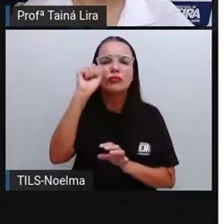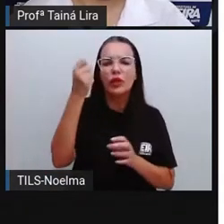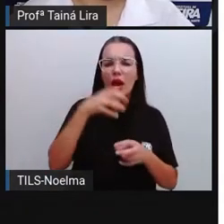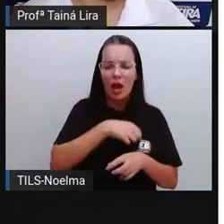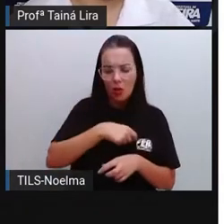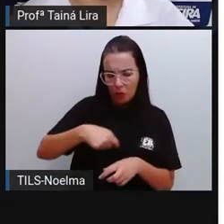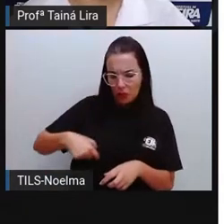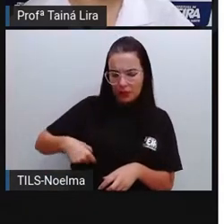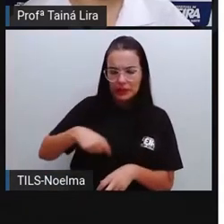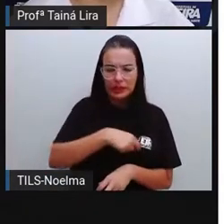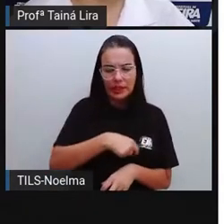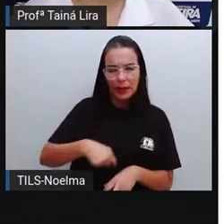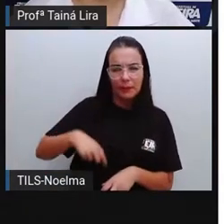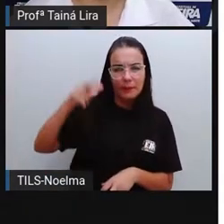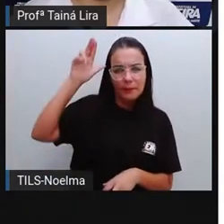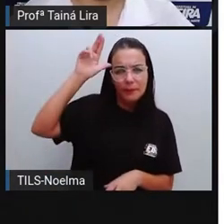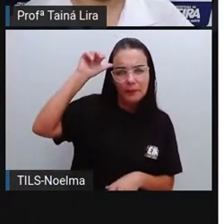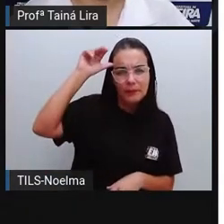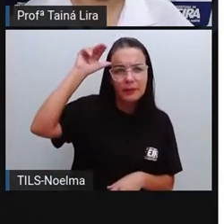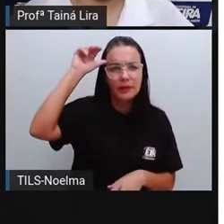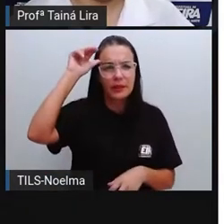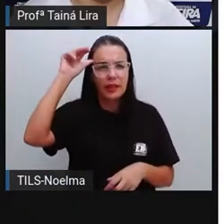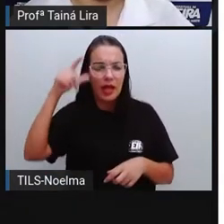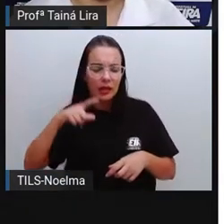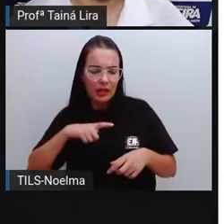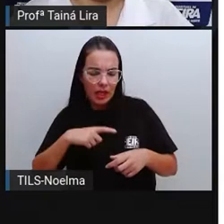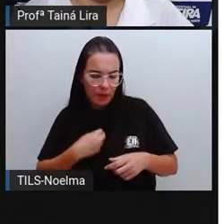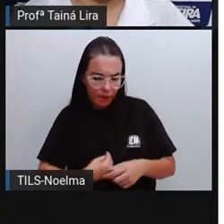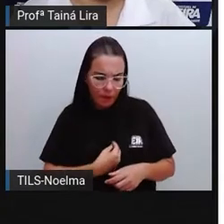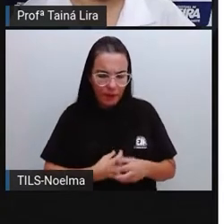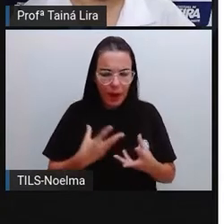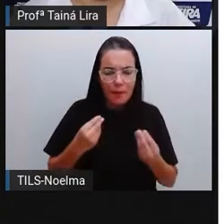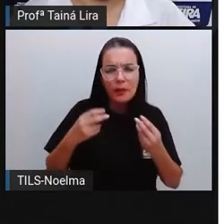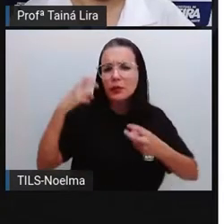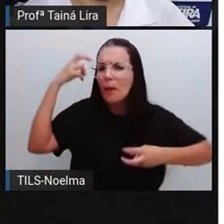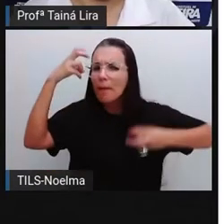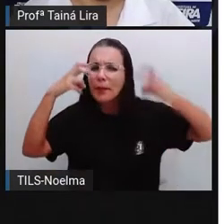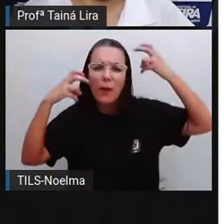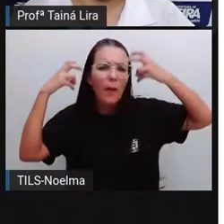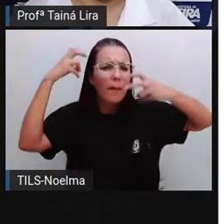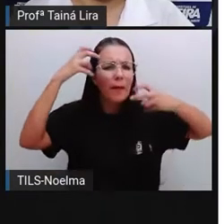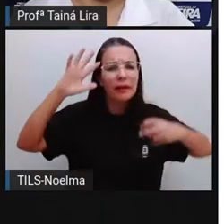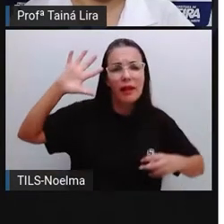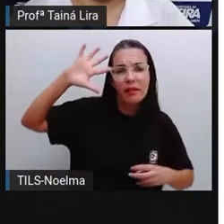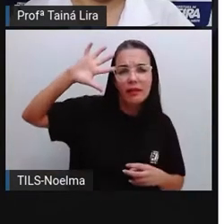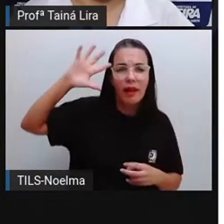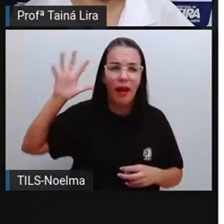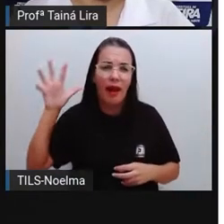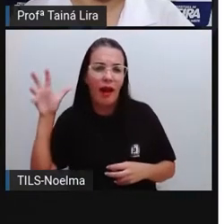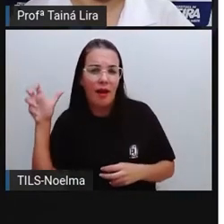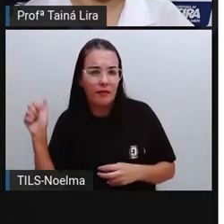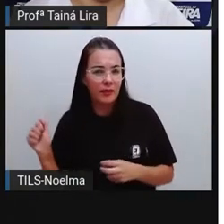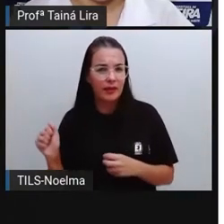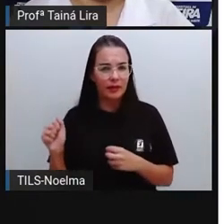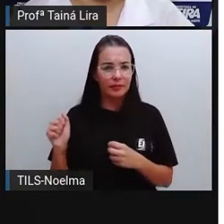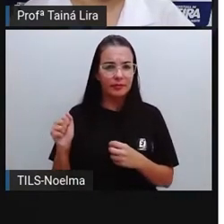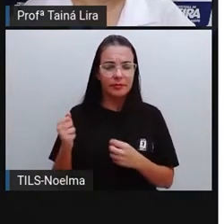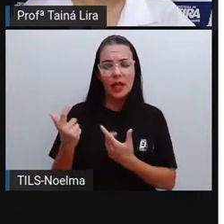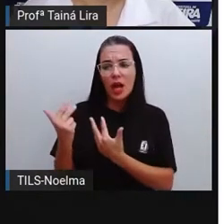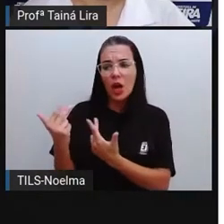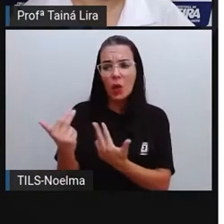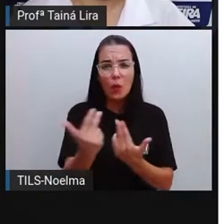muito preocupada em uma savana africana. Como todas as outras zebras que viviam por